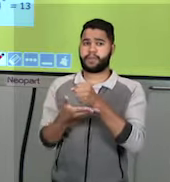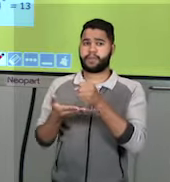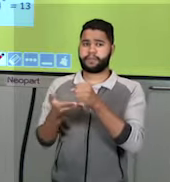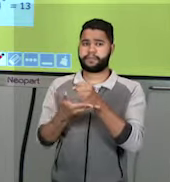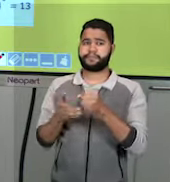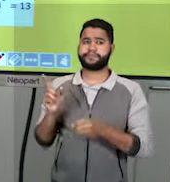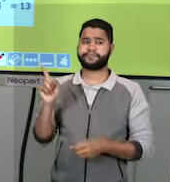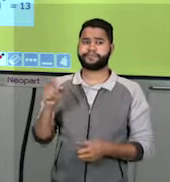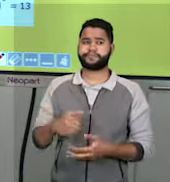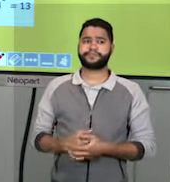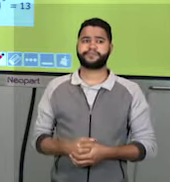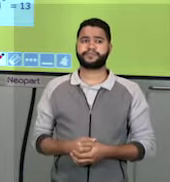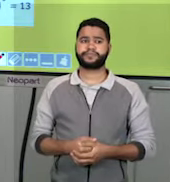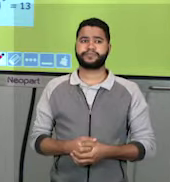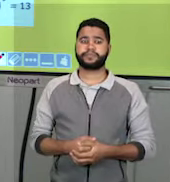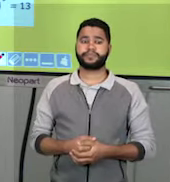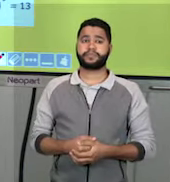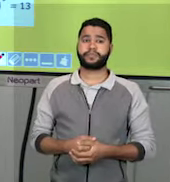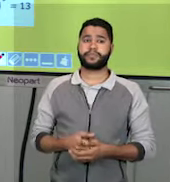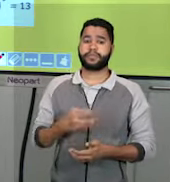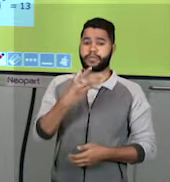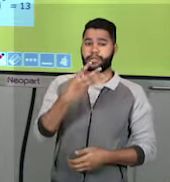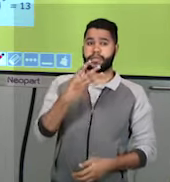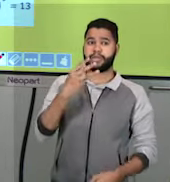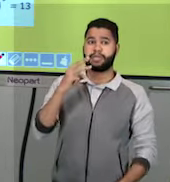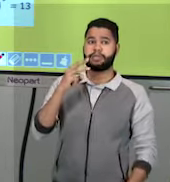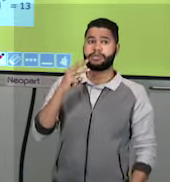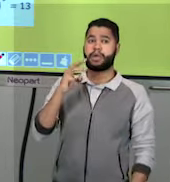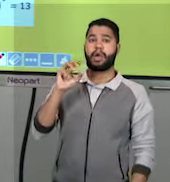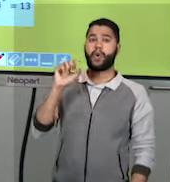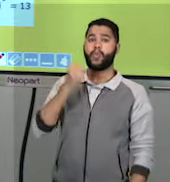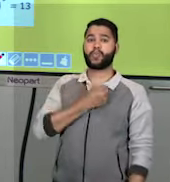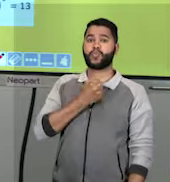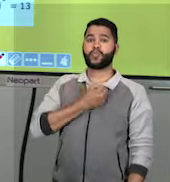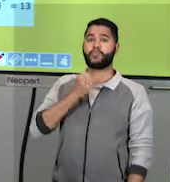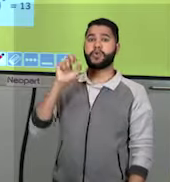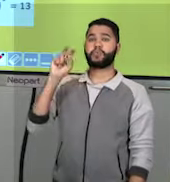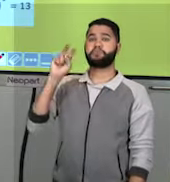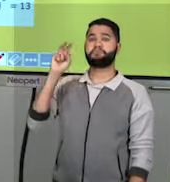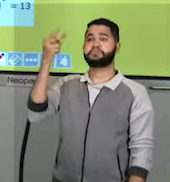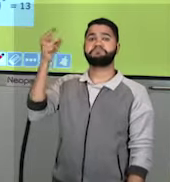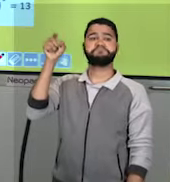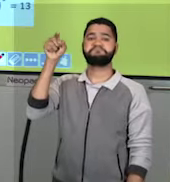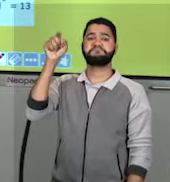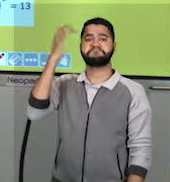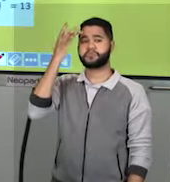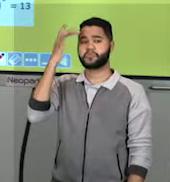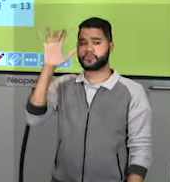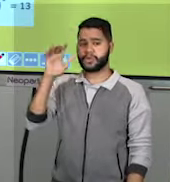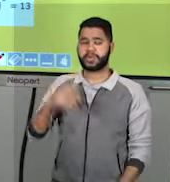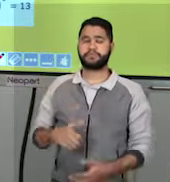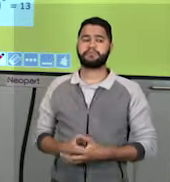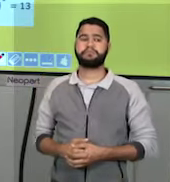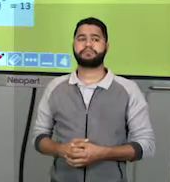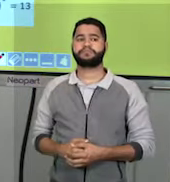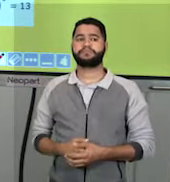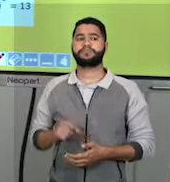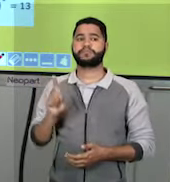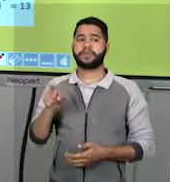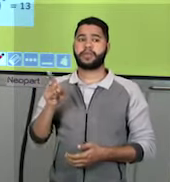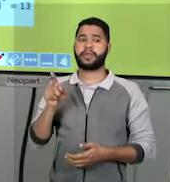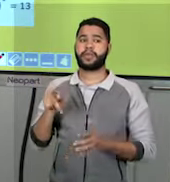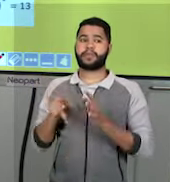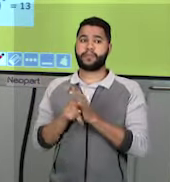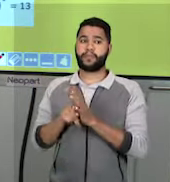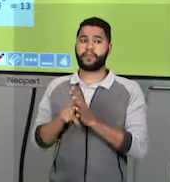ó. Elevado a uma coisa que eu não sei, isso vai me dar 27, ok? Então, ó, esse valor seria o resultado